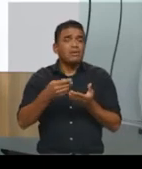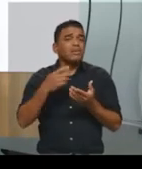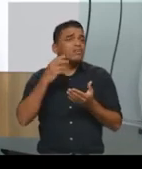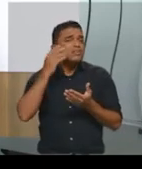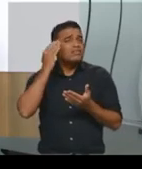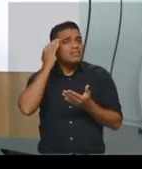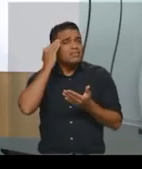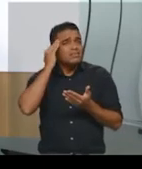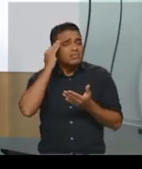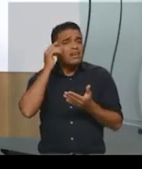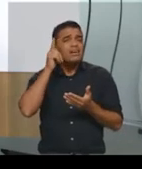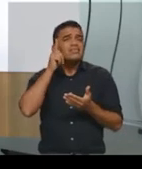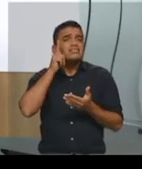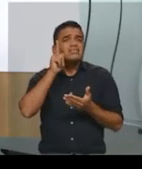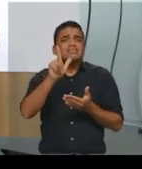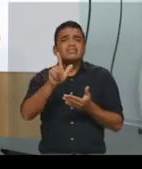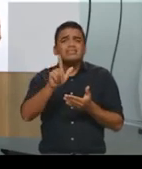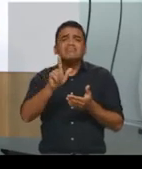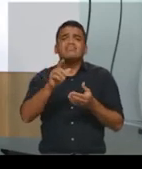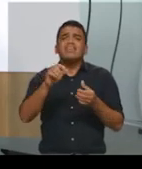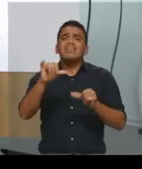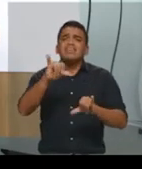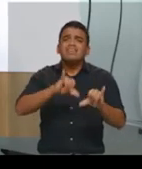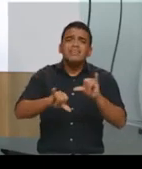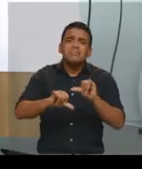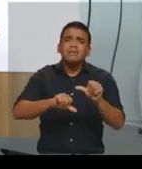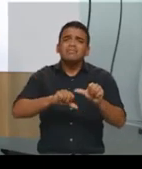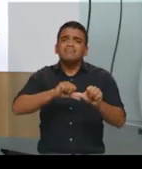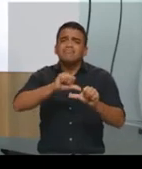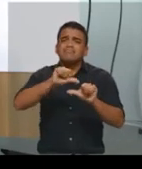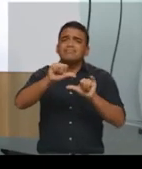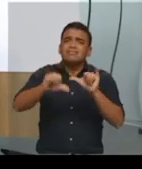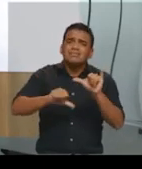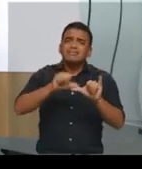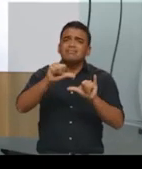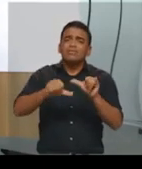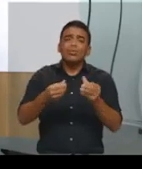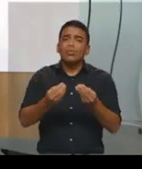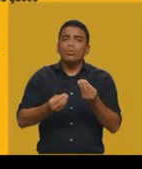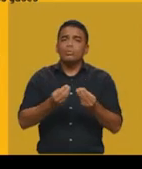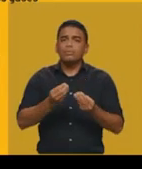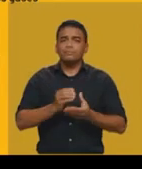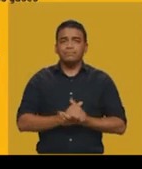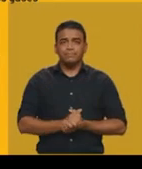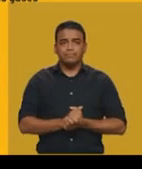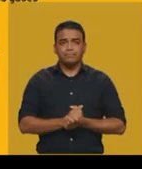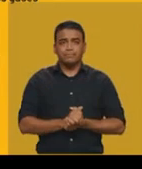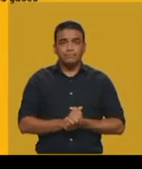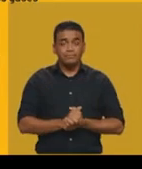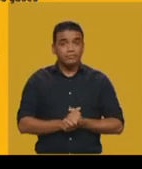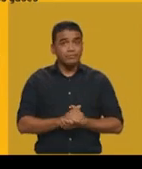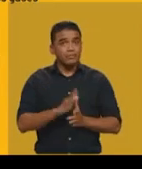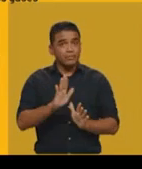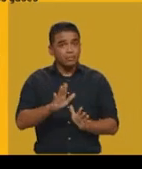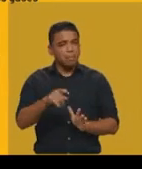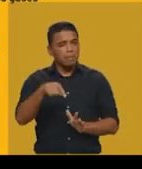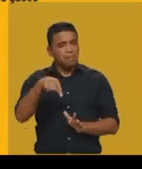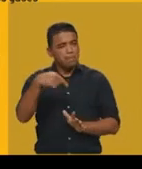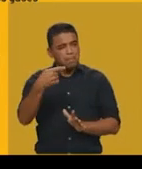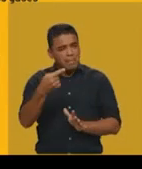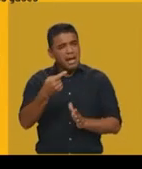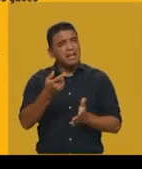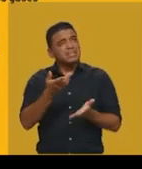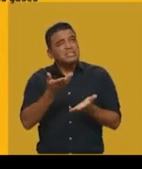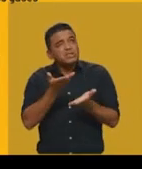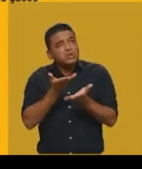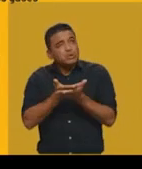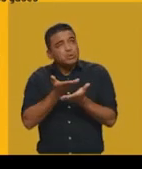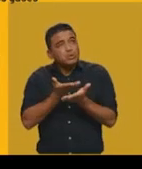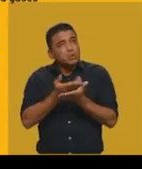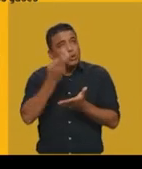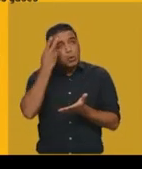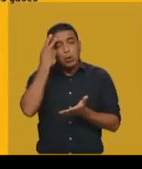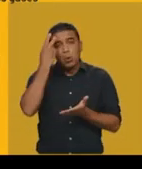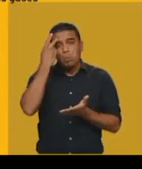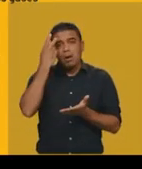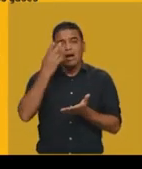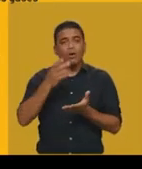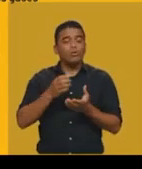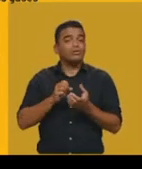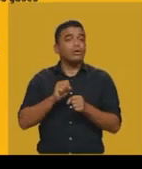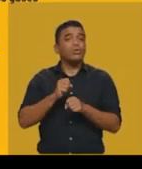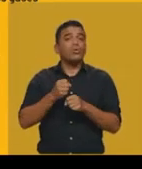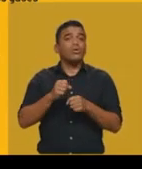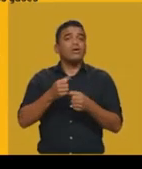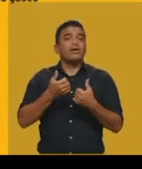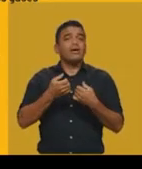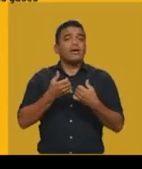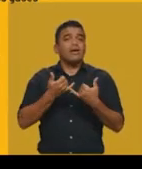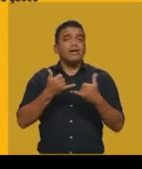química. Bom, dentre as evidências que mais trabalhamos e que é mais comum de vocês estudarem, nós temos a liberação de